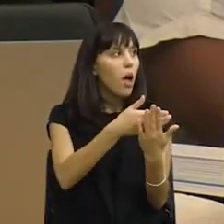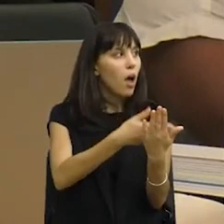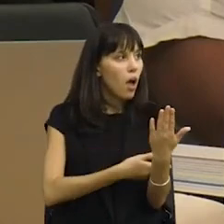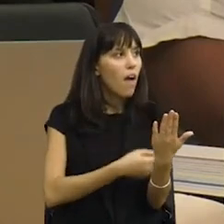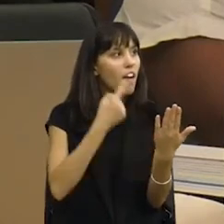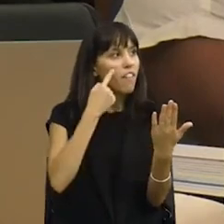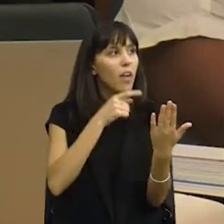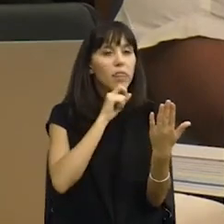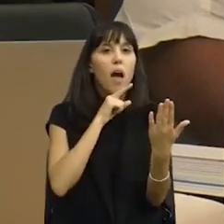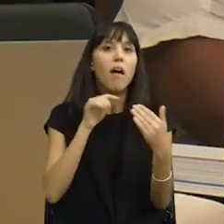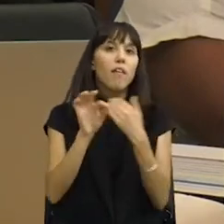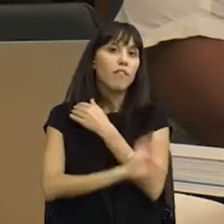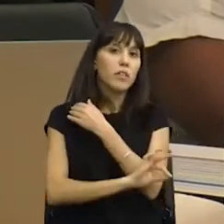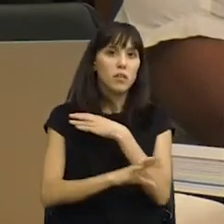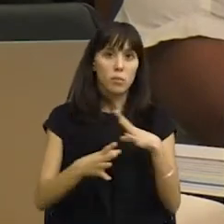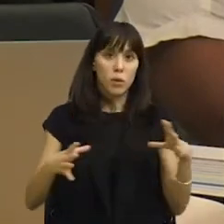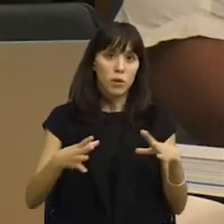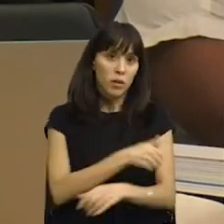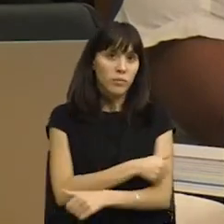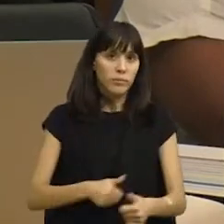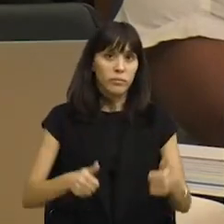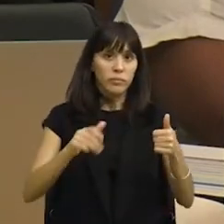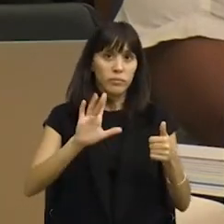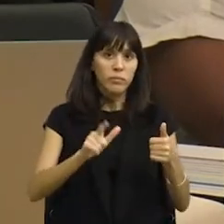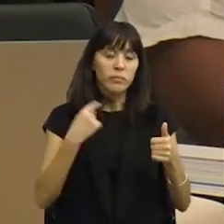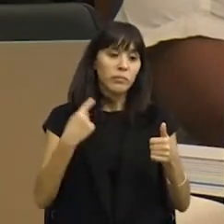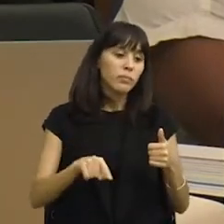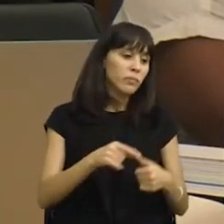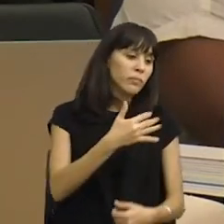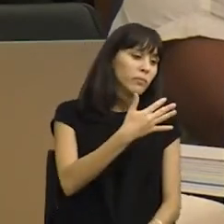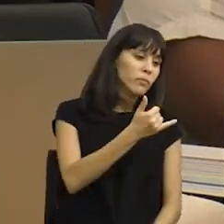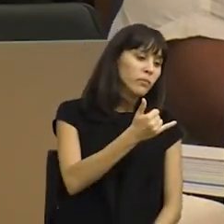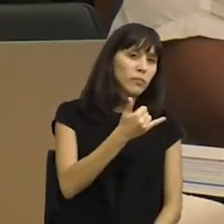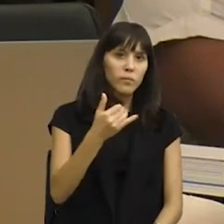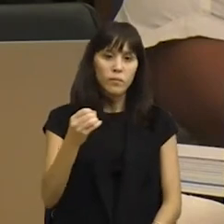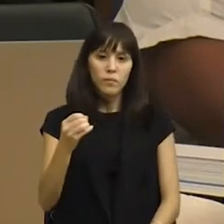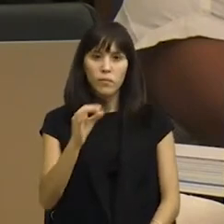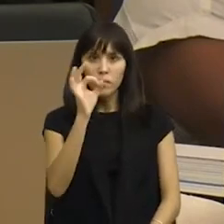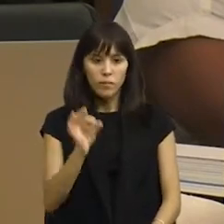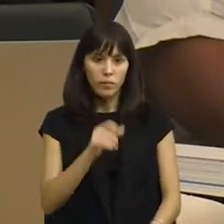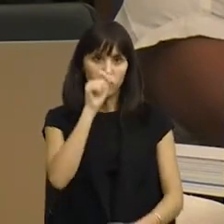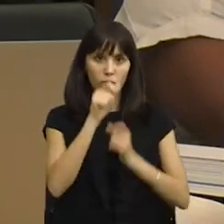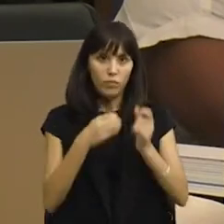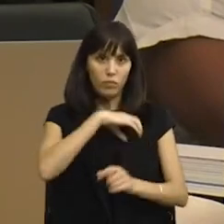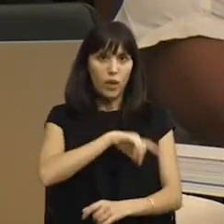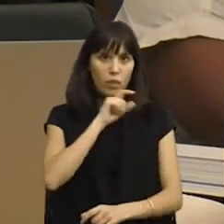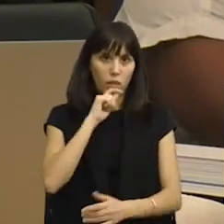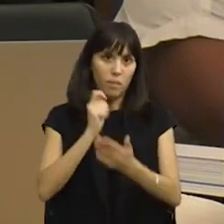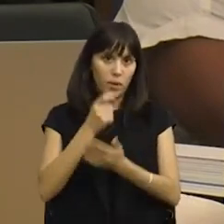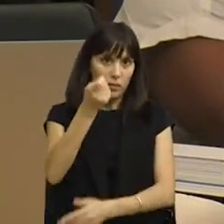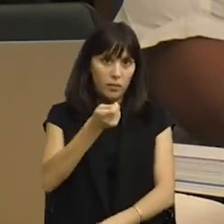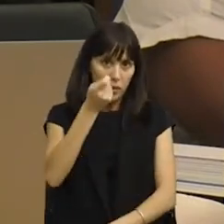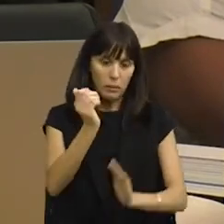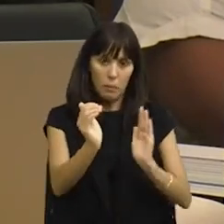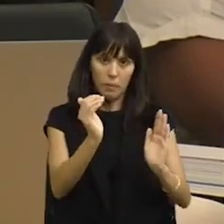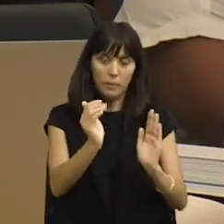de observar que, para uma maioria das freguesias em Lisboa, só entre 12 a 20% da população com mais rendimentos é que tem capacidade para pagar as